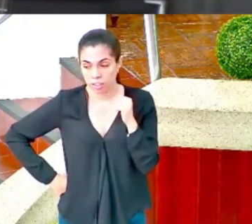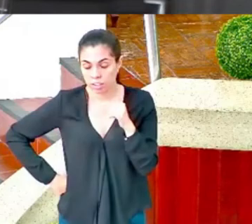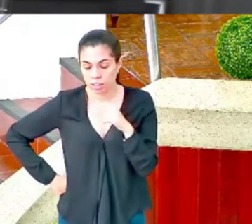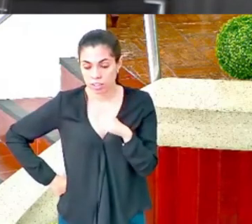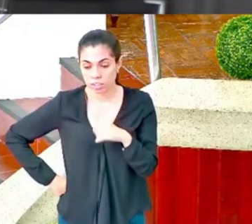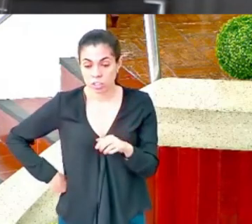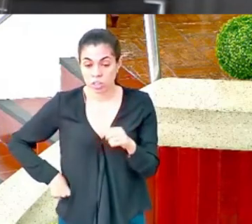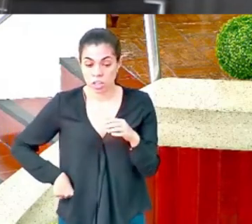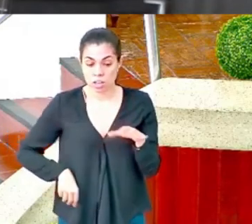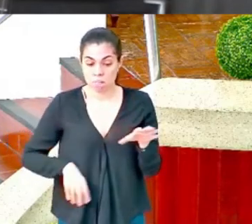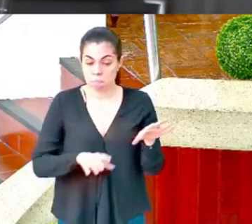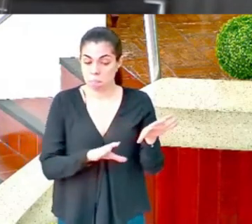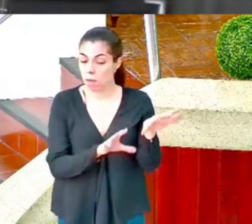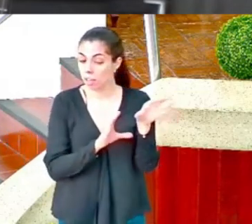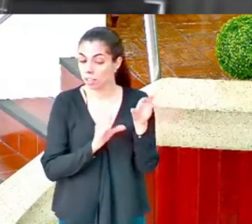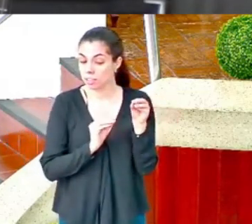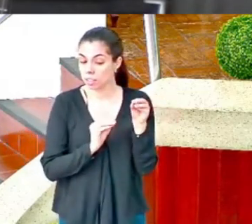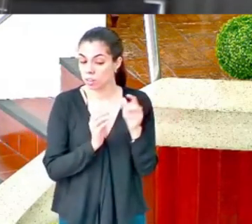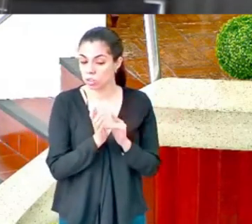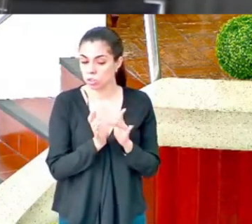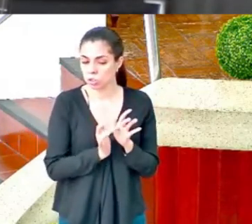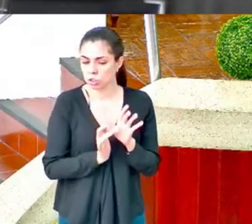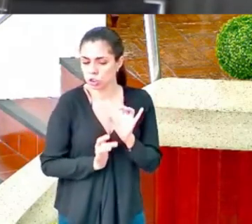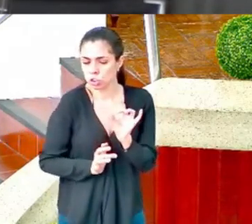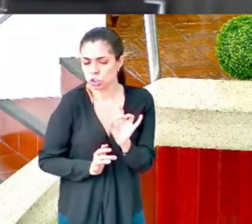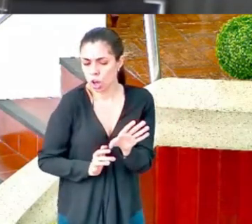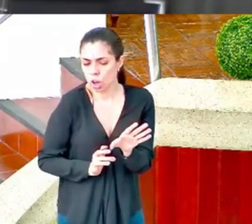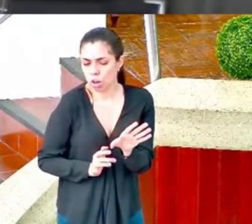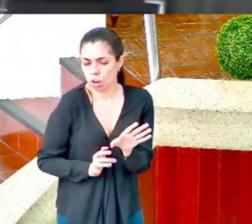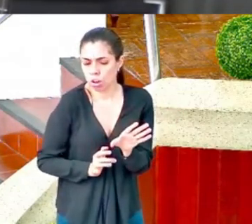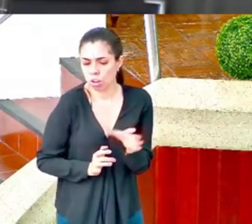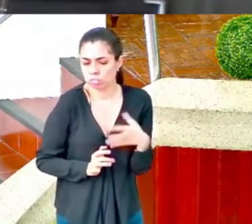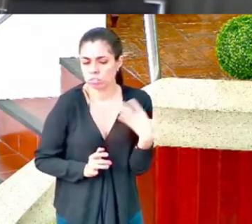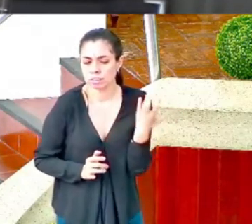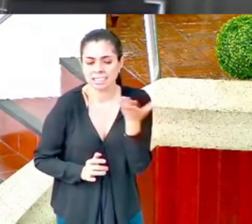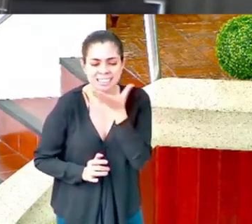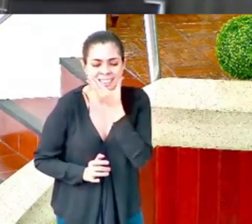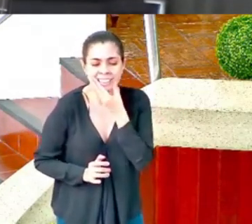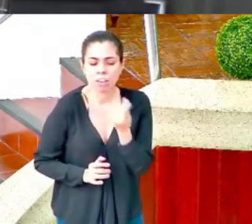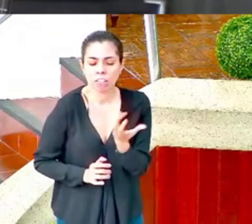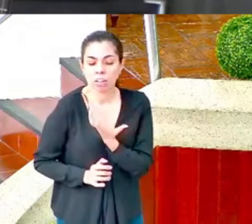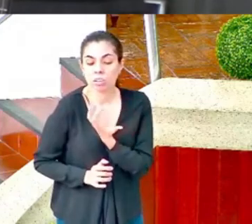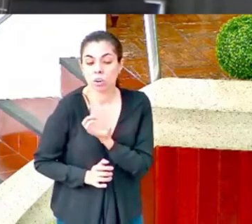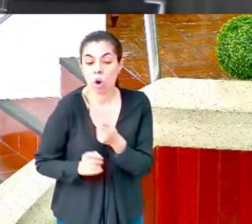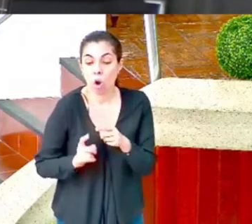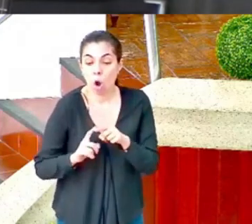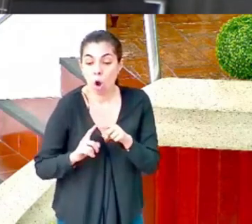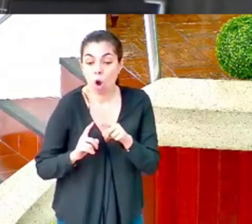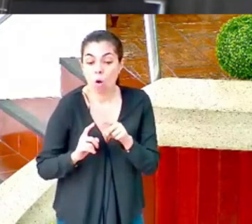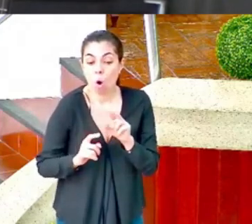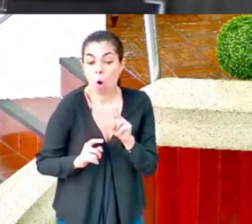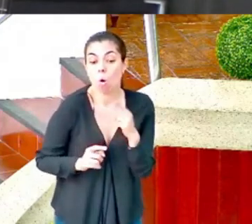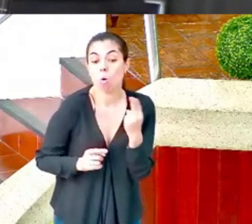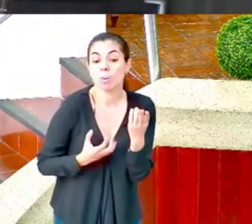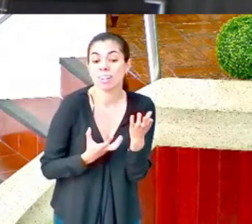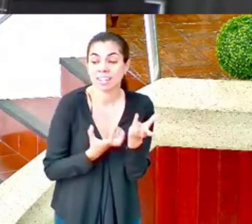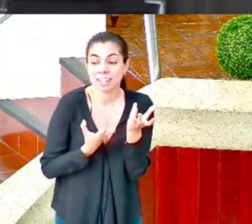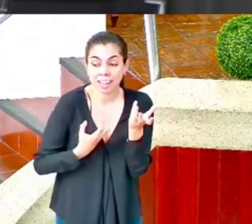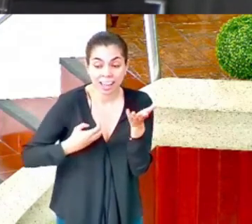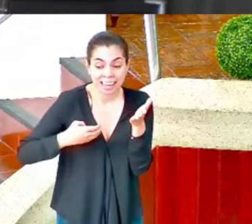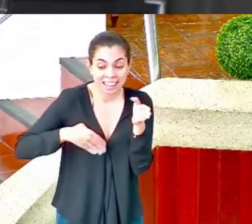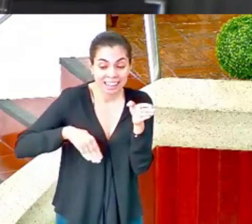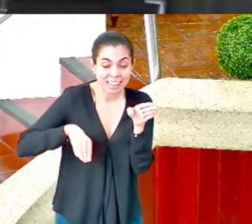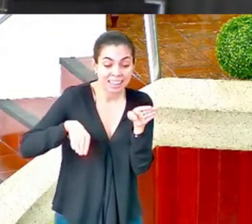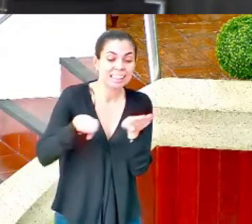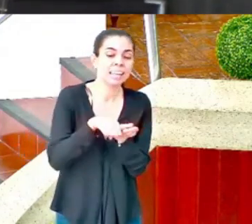nova aliança. A nova aliança foi feita em Jesus Cristo. Mas quanto de senhorio de Cristo nós